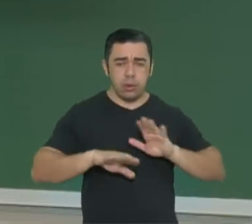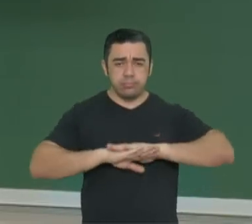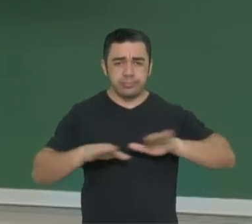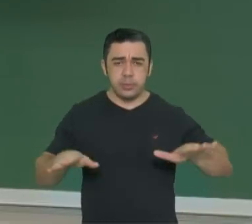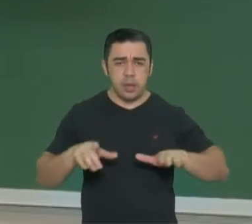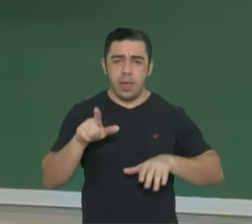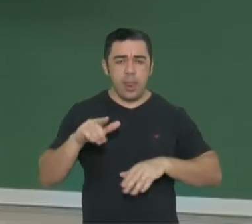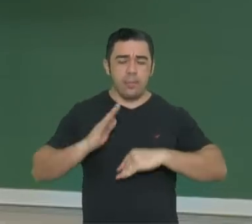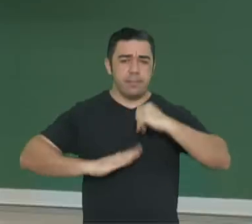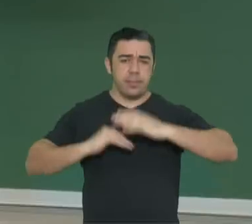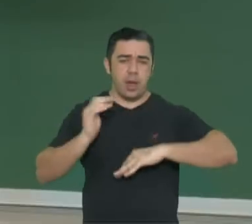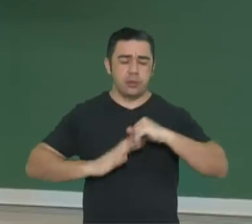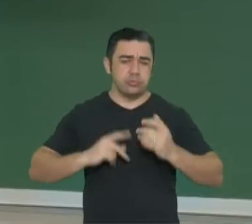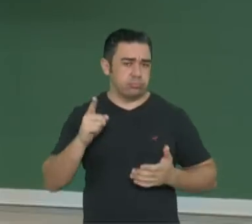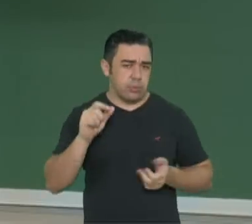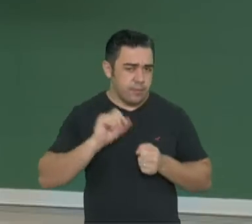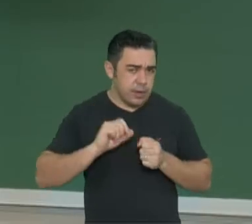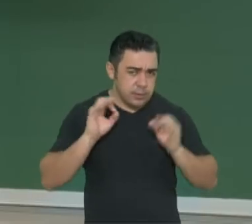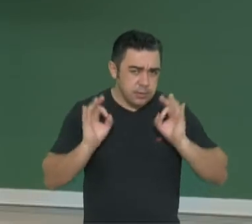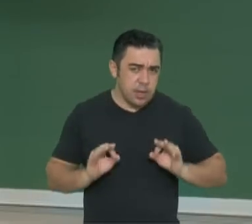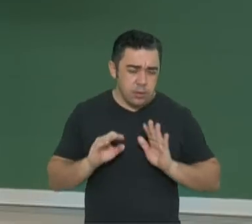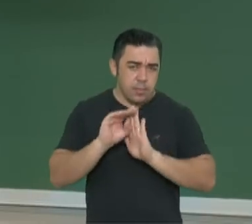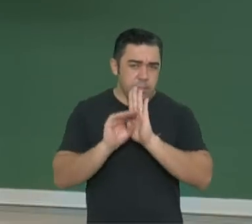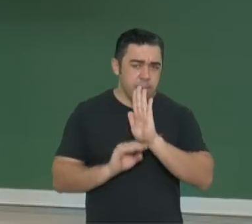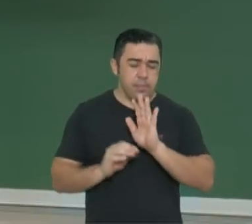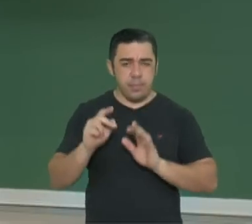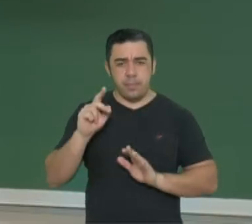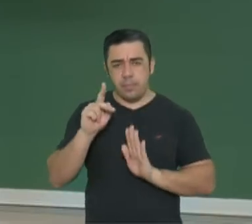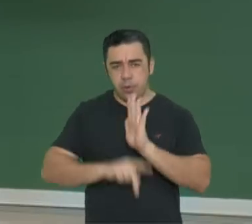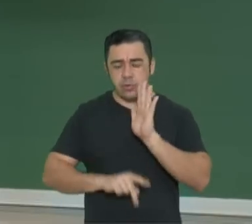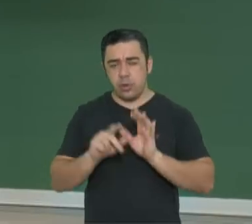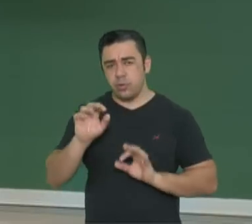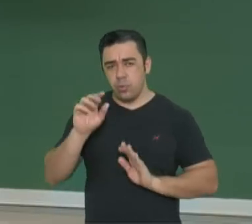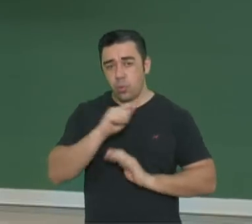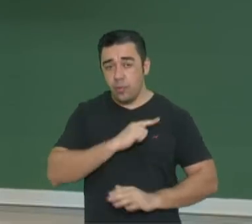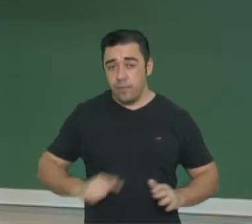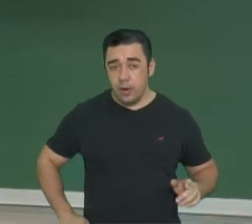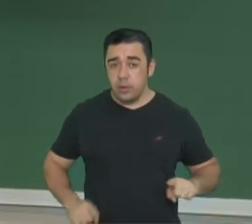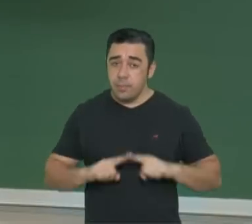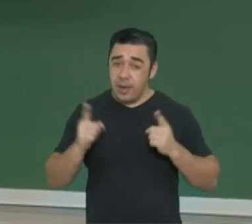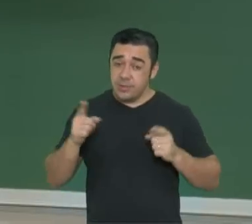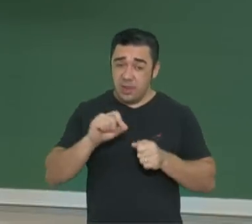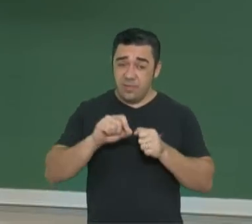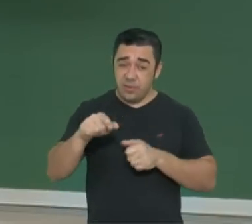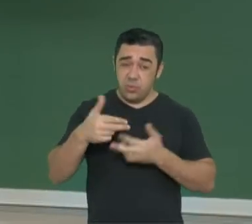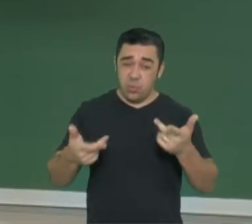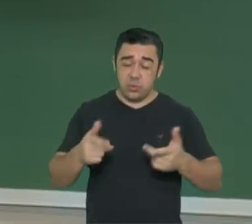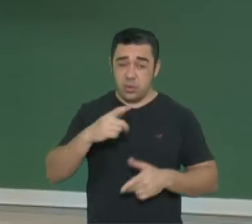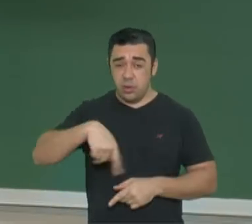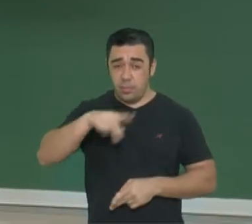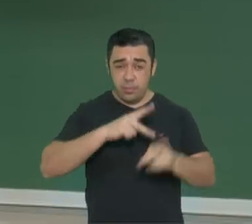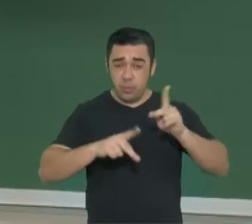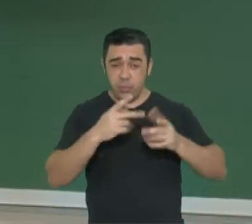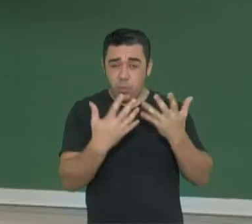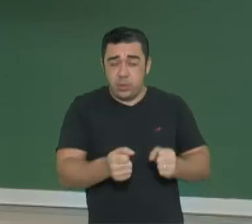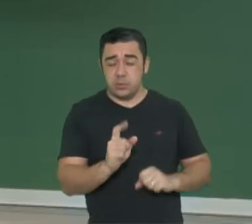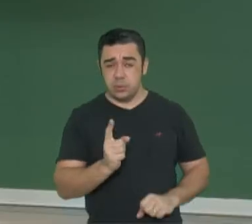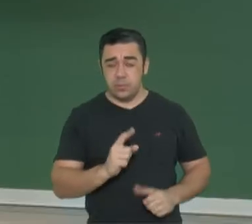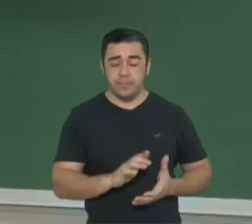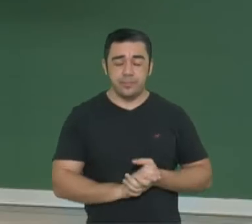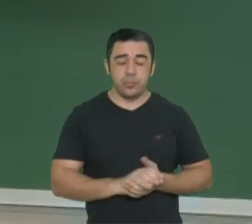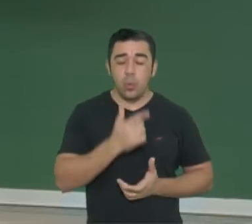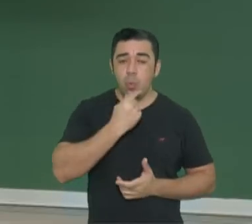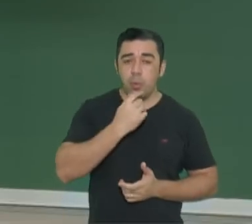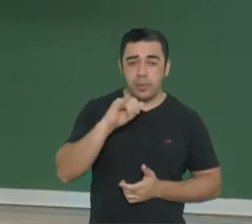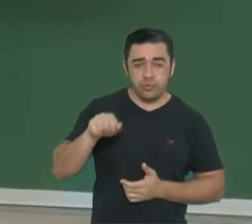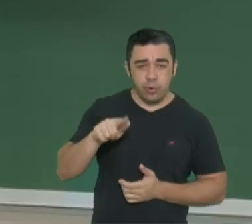prática, então, todo o seu programa de governo. Mas lembra, ele tomou algumas medidas impopulares. O Jango era seu vice, deveria